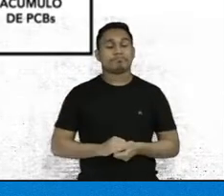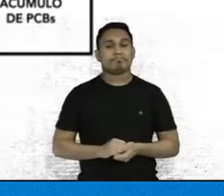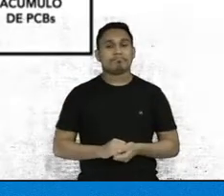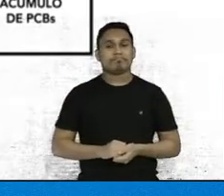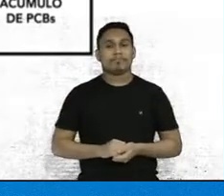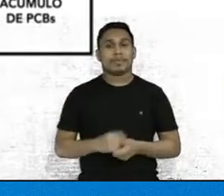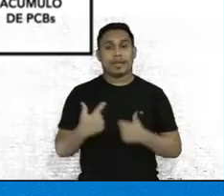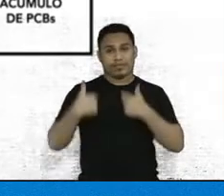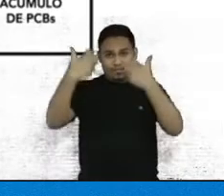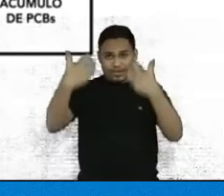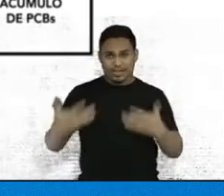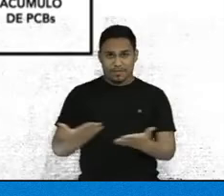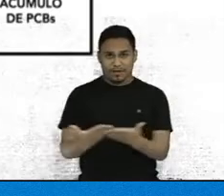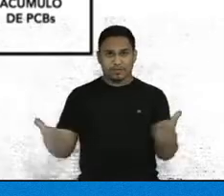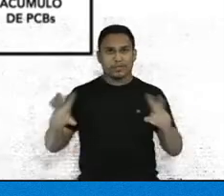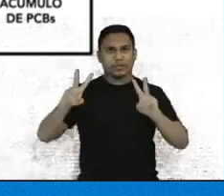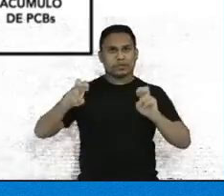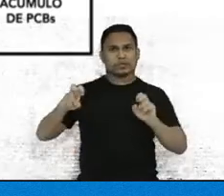toxinas ambientais, tá?